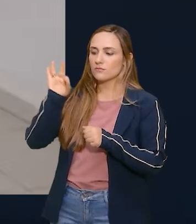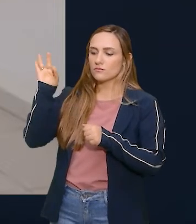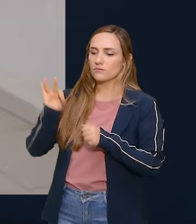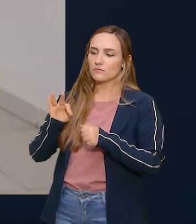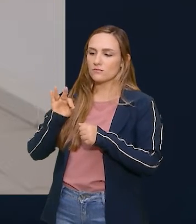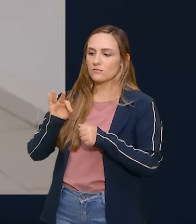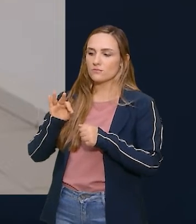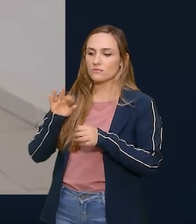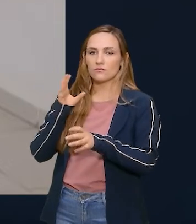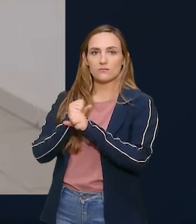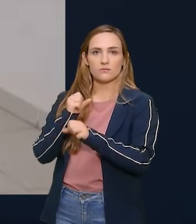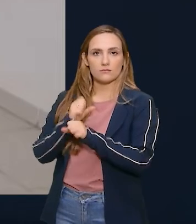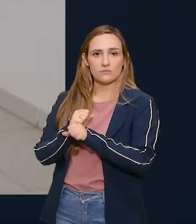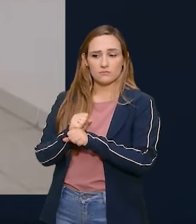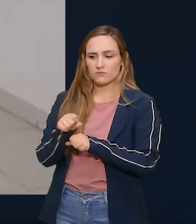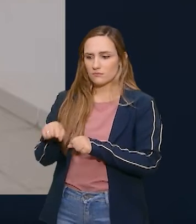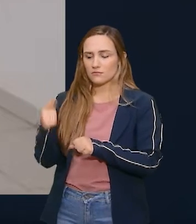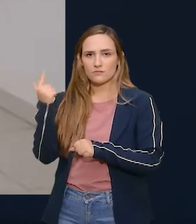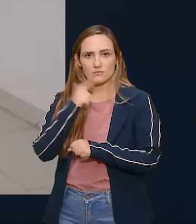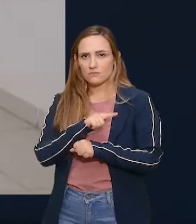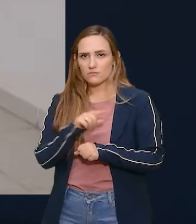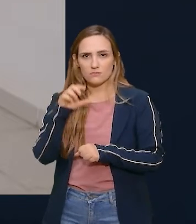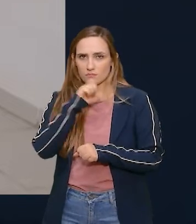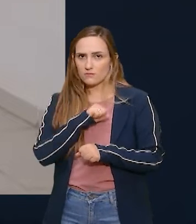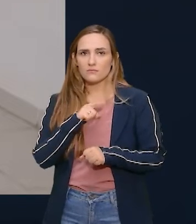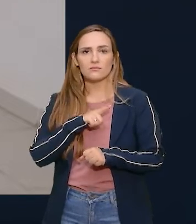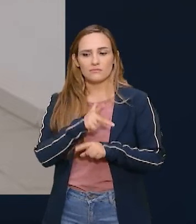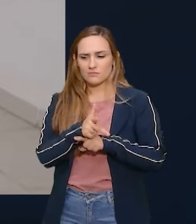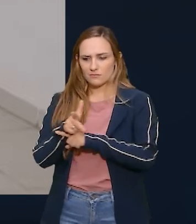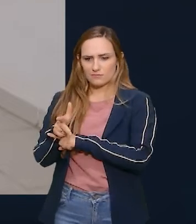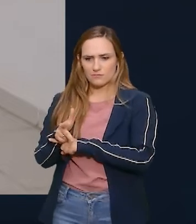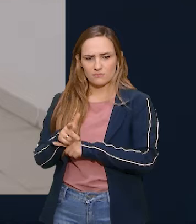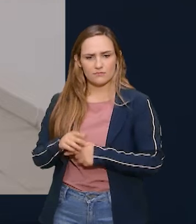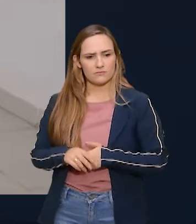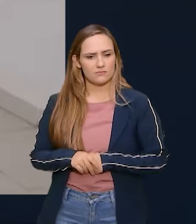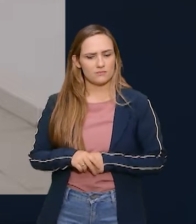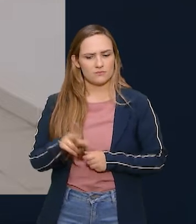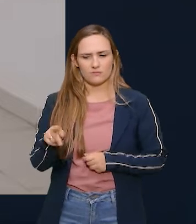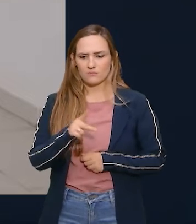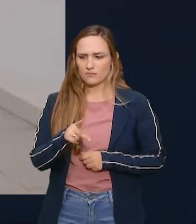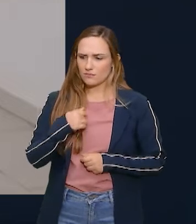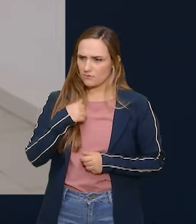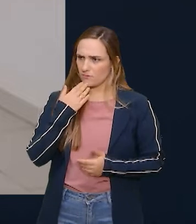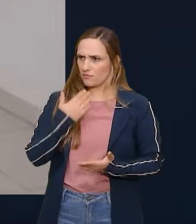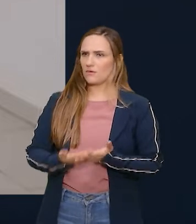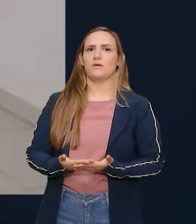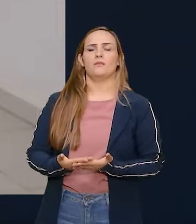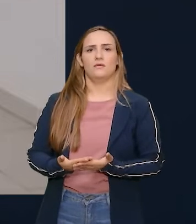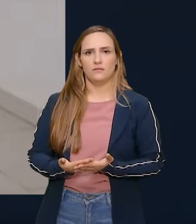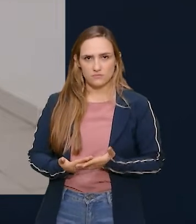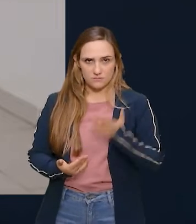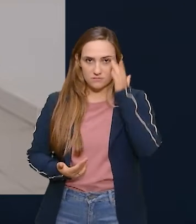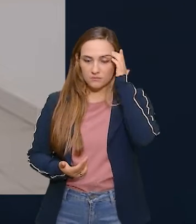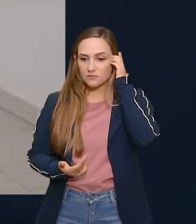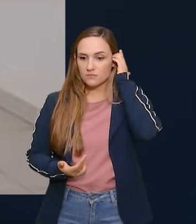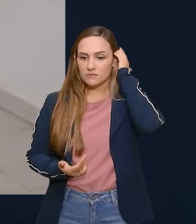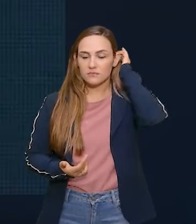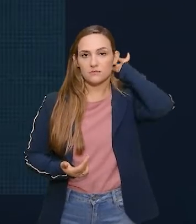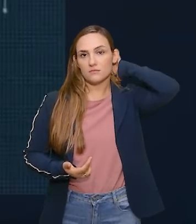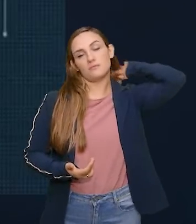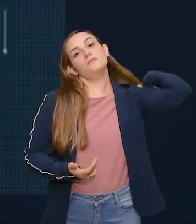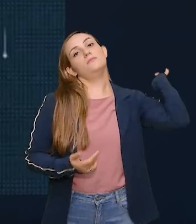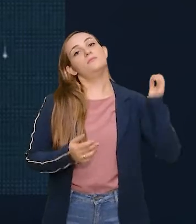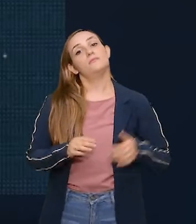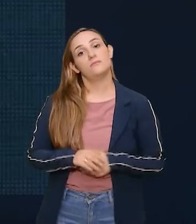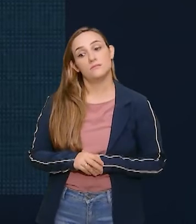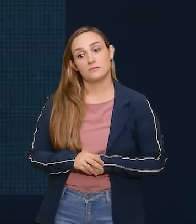uma operação de juros compostos. E em 5 minutos ele fez a operação toda. Tem um vídeo aqui gravado. E o professor saiu daqui encantado.